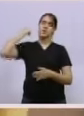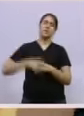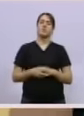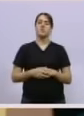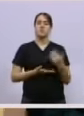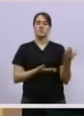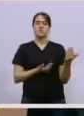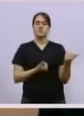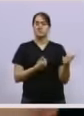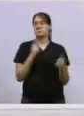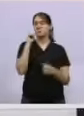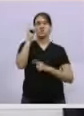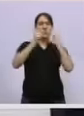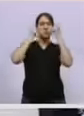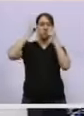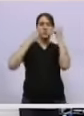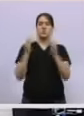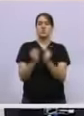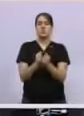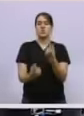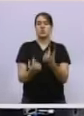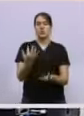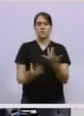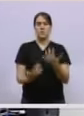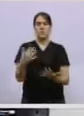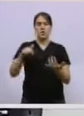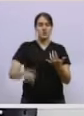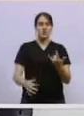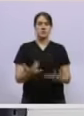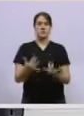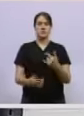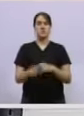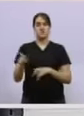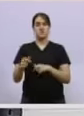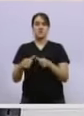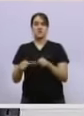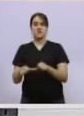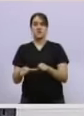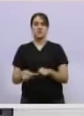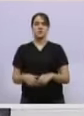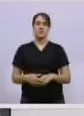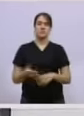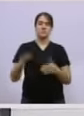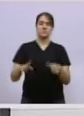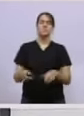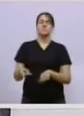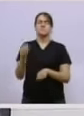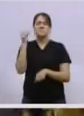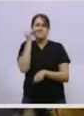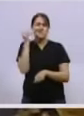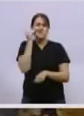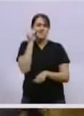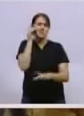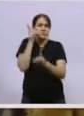Eles não estão nem um pouquinho preocupados com o inferno. Você estava. E talvez seja por isso que você correu tanto atrás do